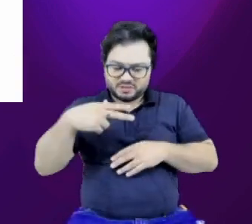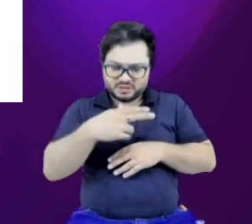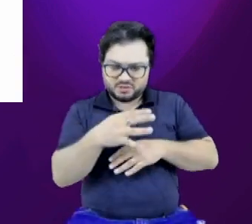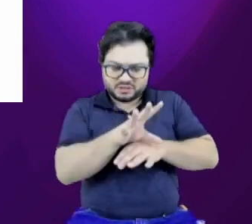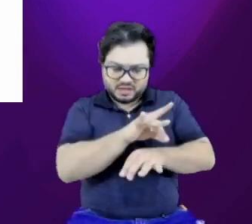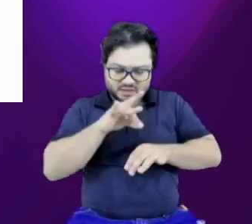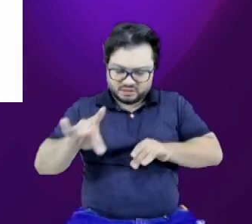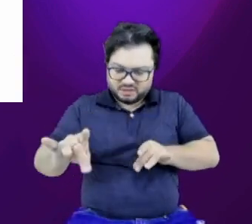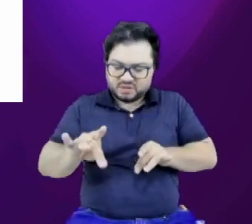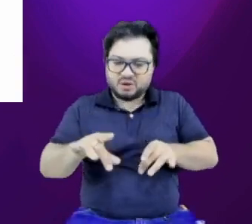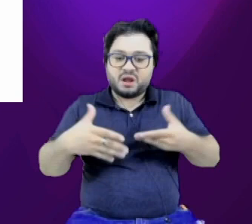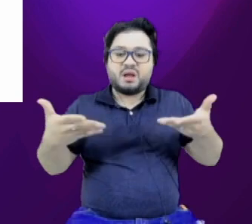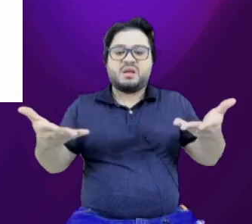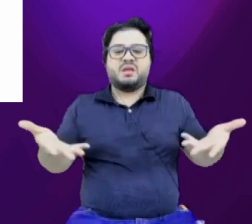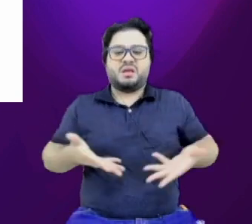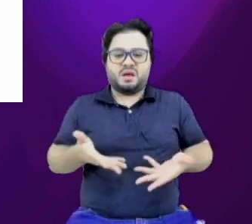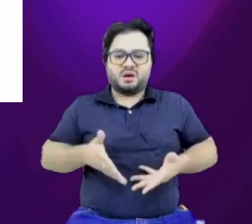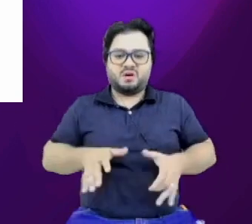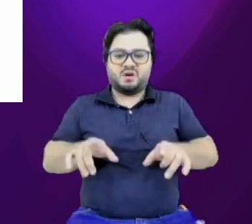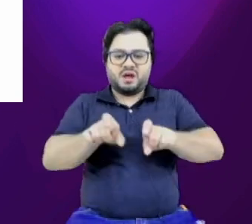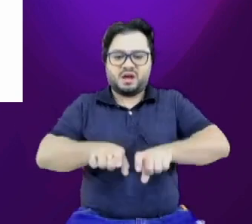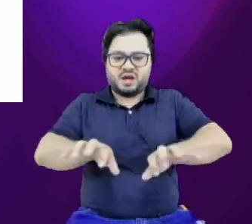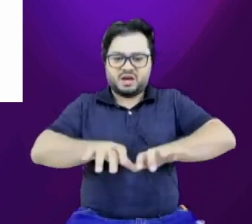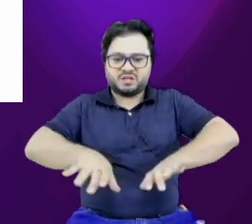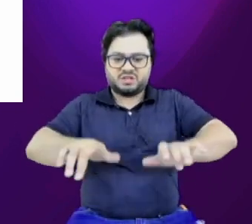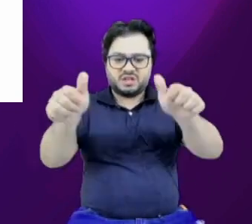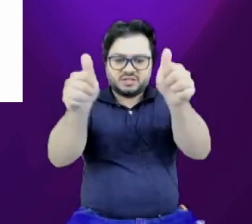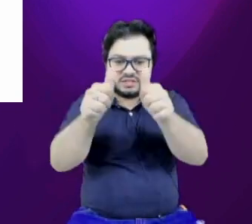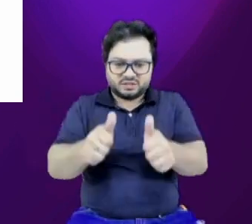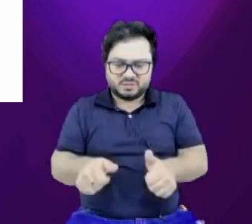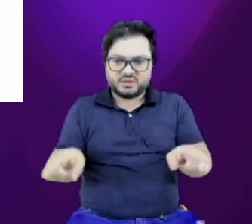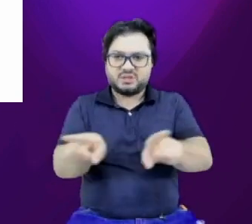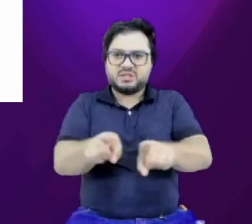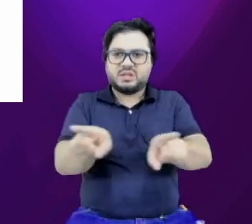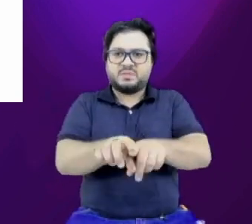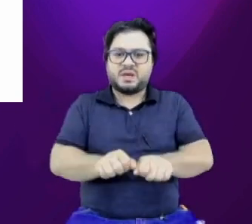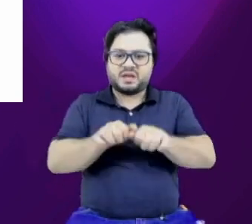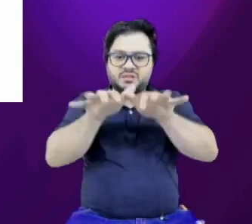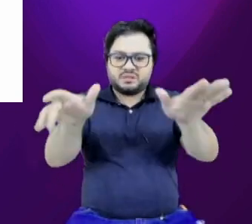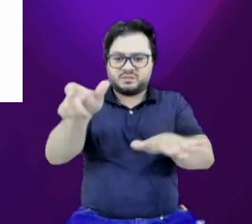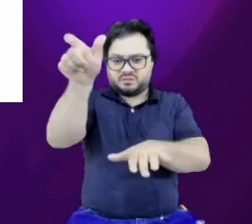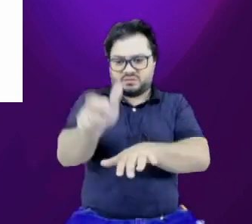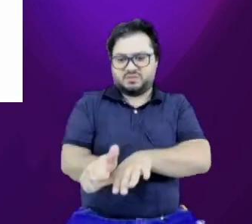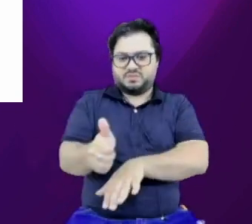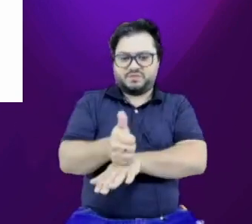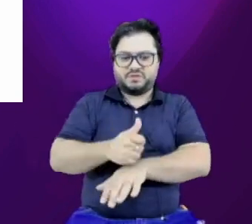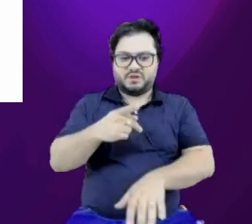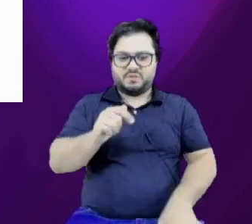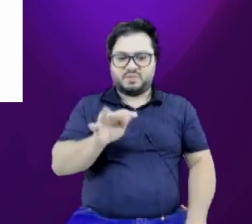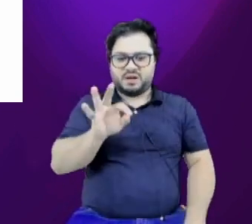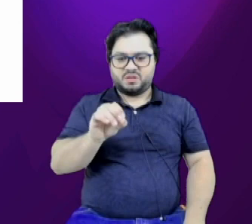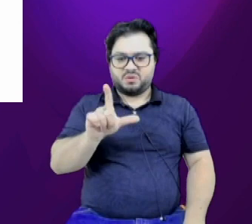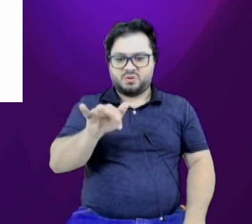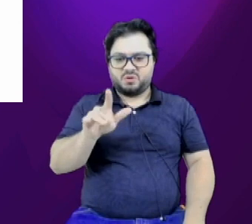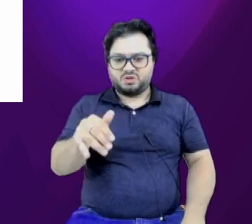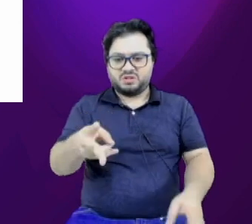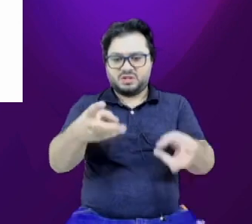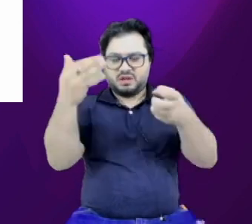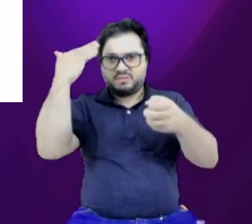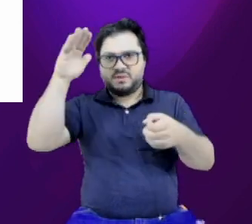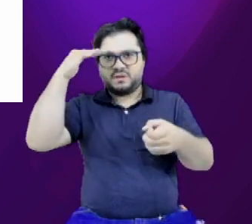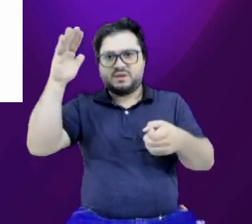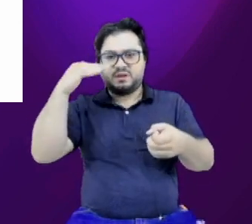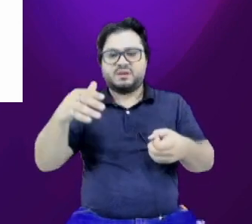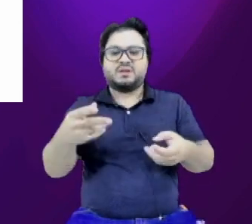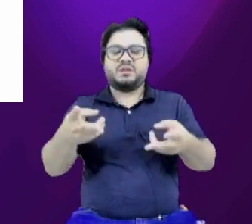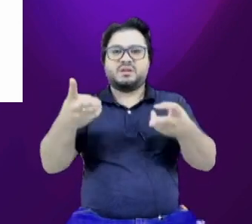curado, e agora a digitalização da imagem e a distribuição para o patologista fazer a interpretação, o